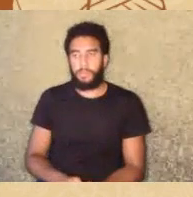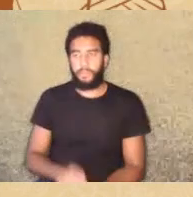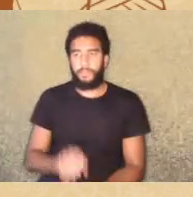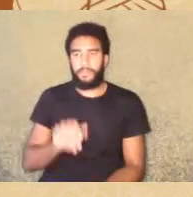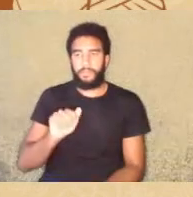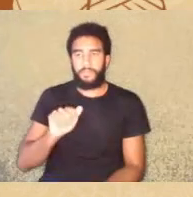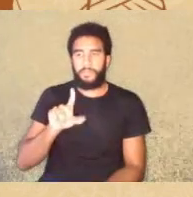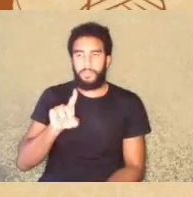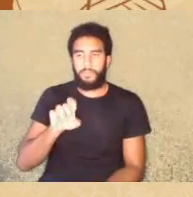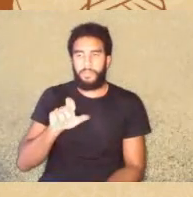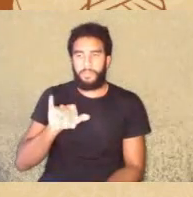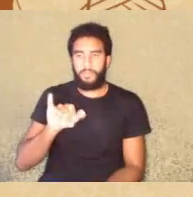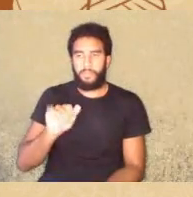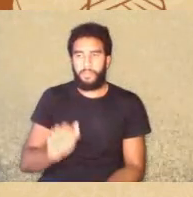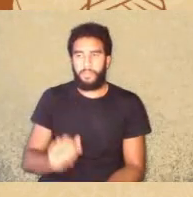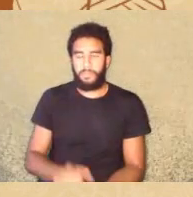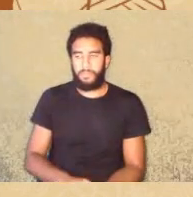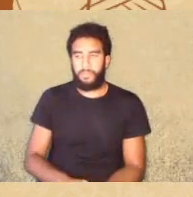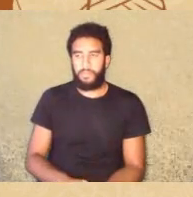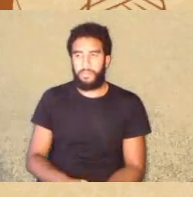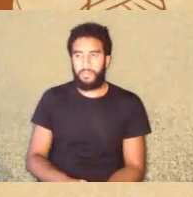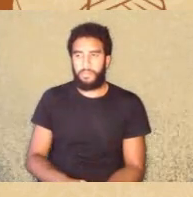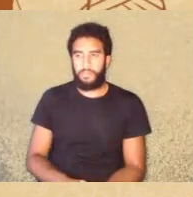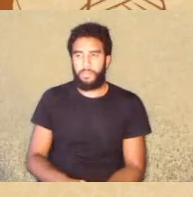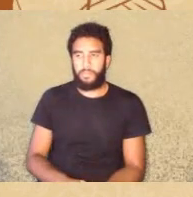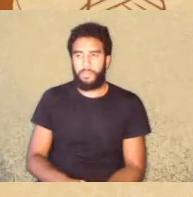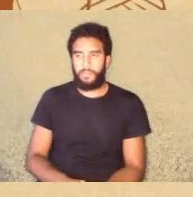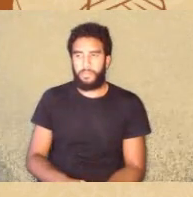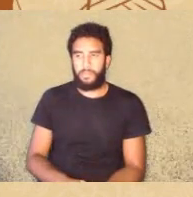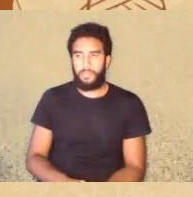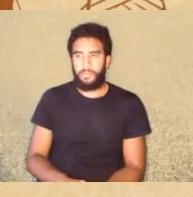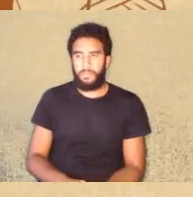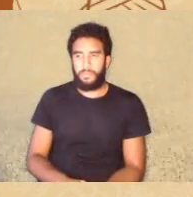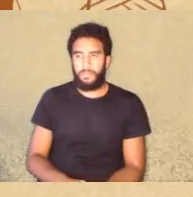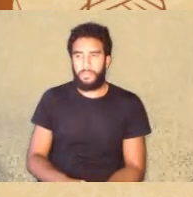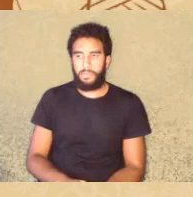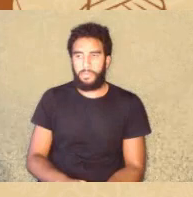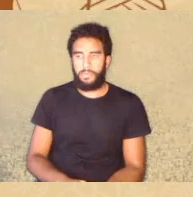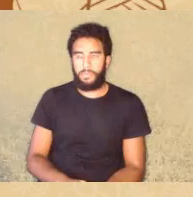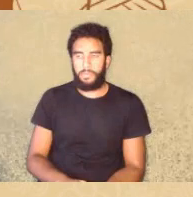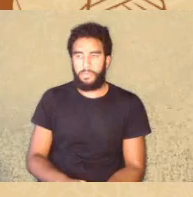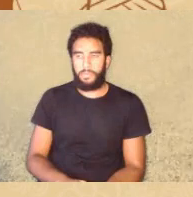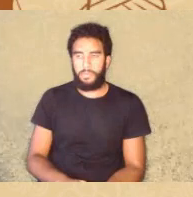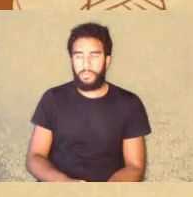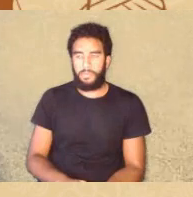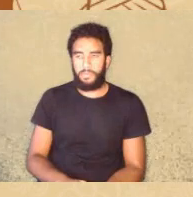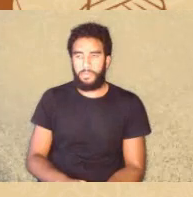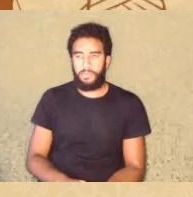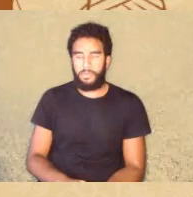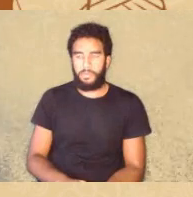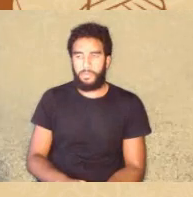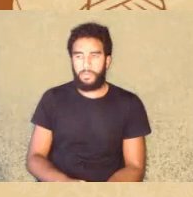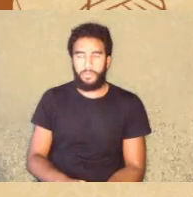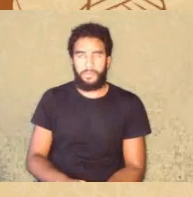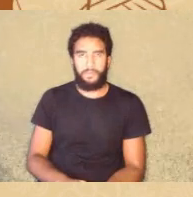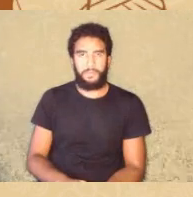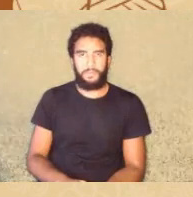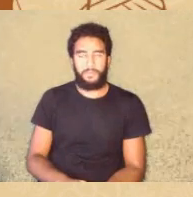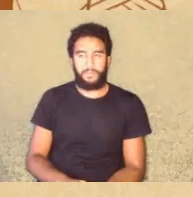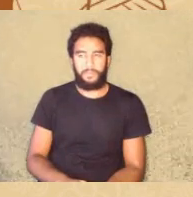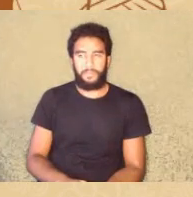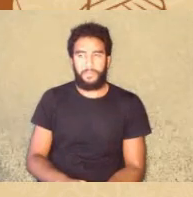Adélia. Boa tarde. Obrigada, Jaqueline, pela apresentação. Fiquei aqui, ia